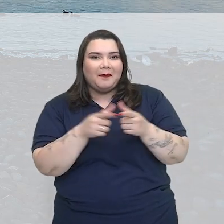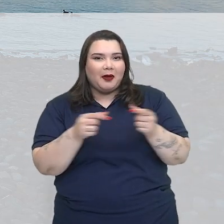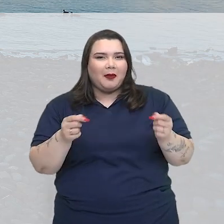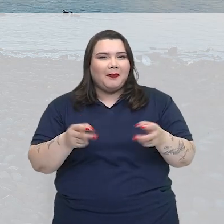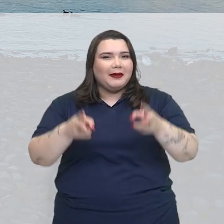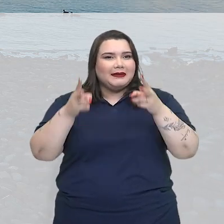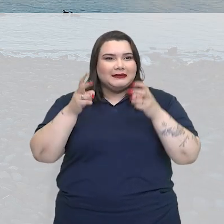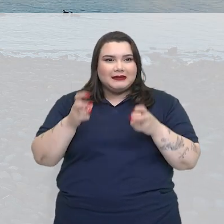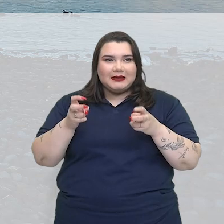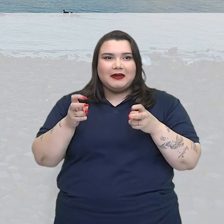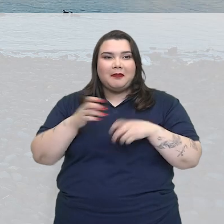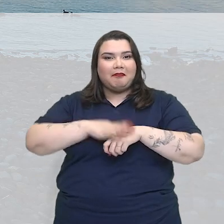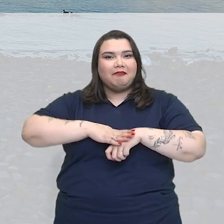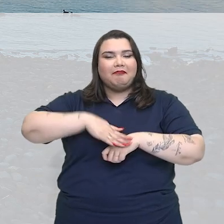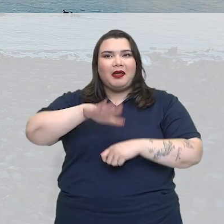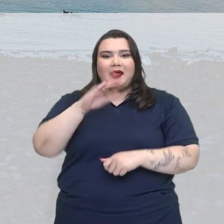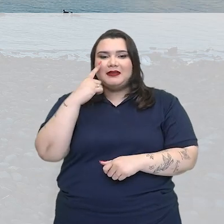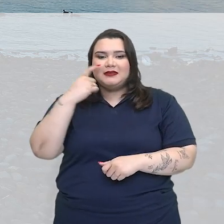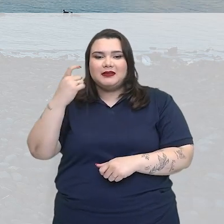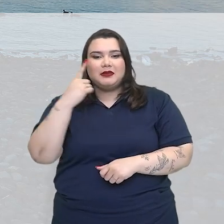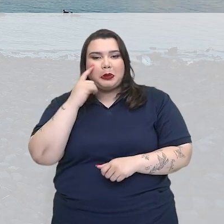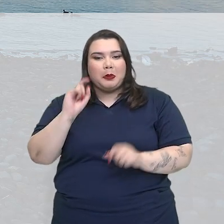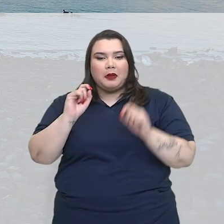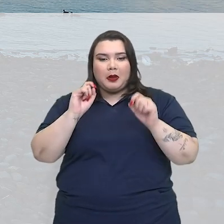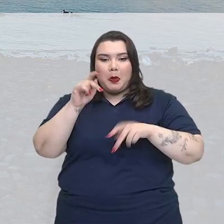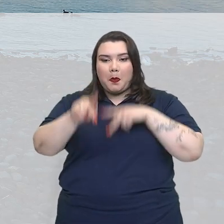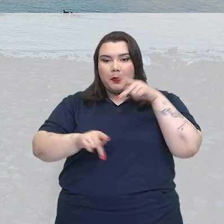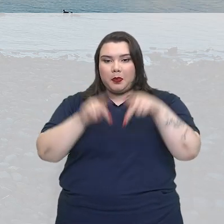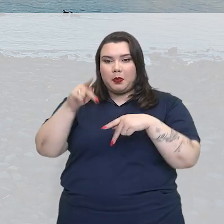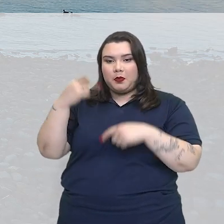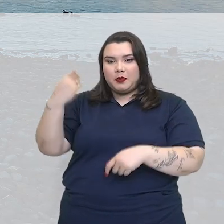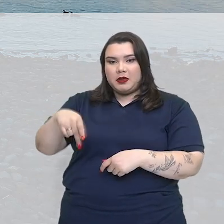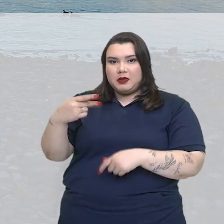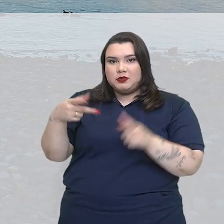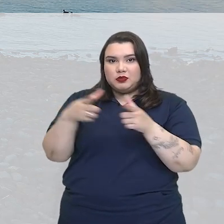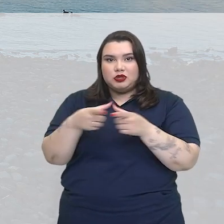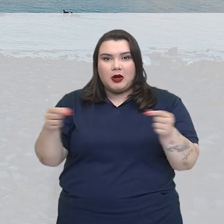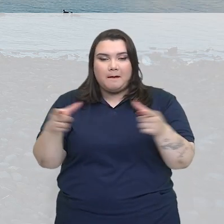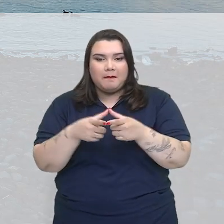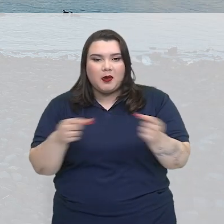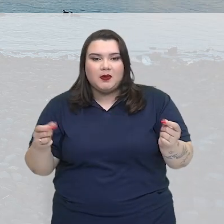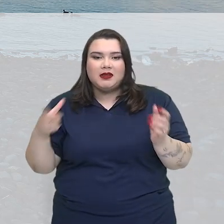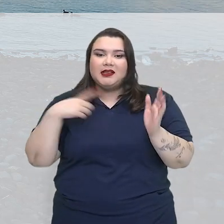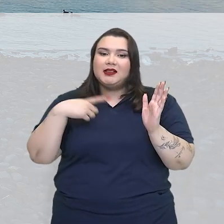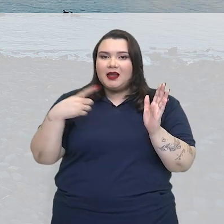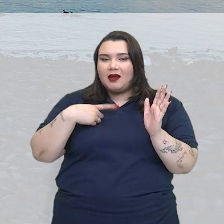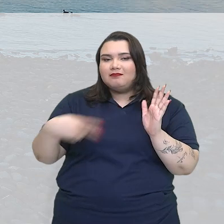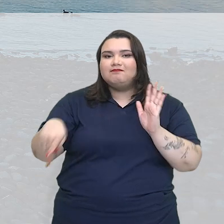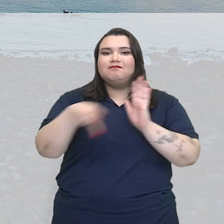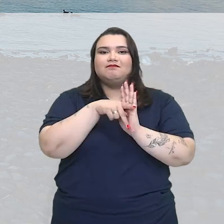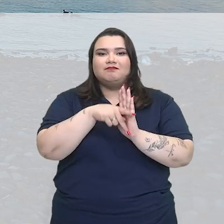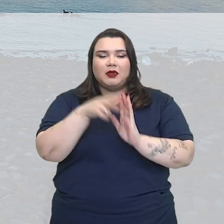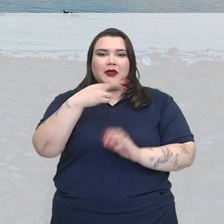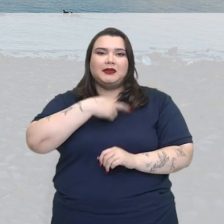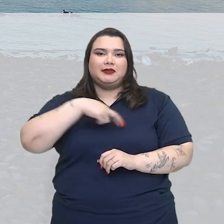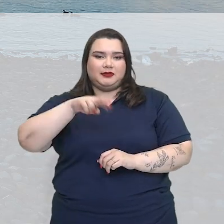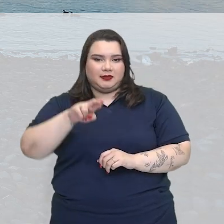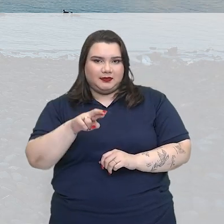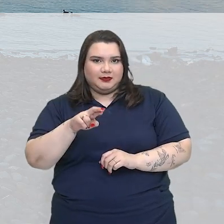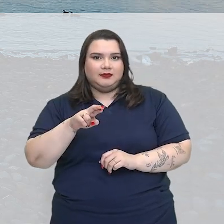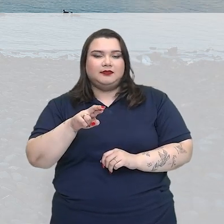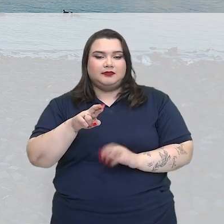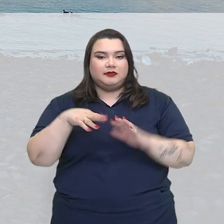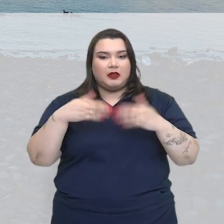mais interessante ainda que a civilização japonesa tem a sua própria religião. Apesar